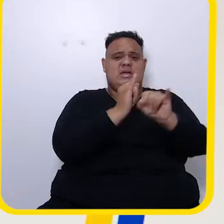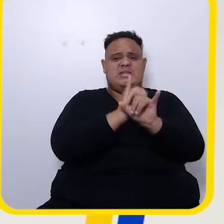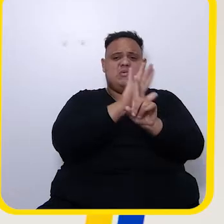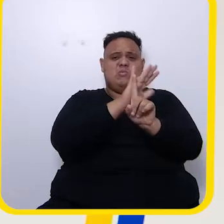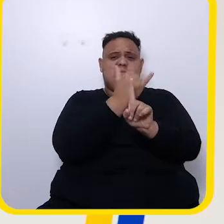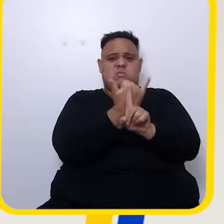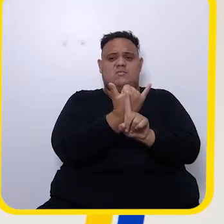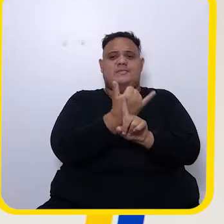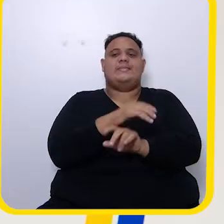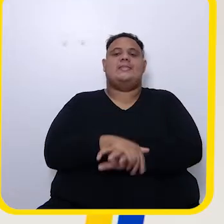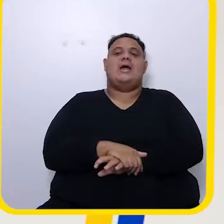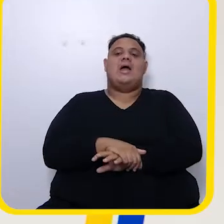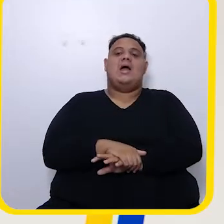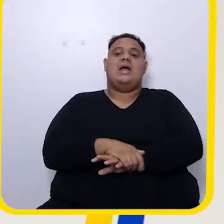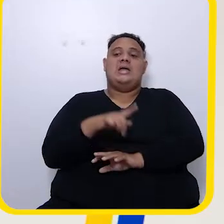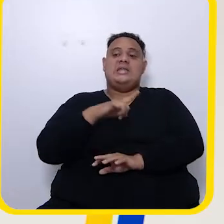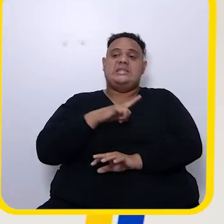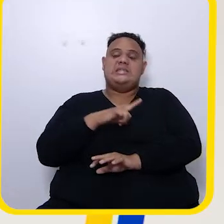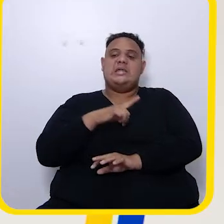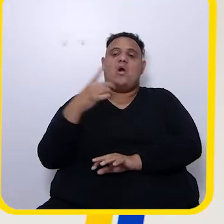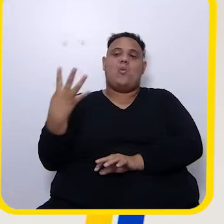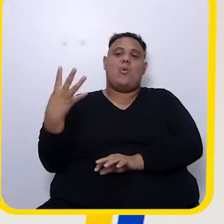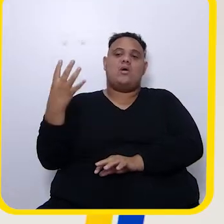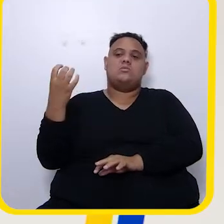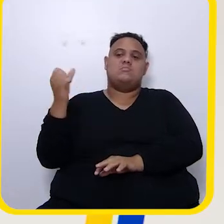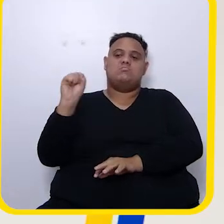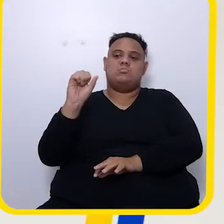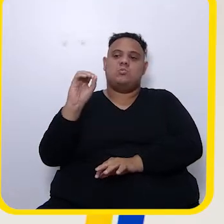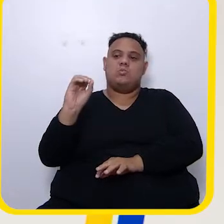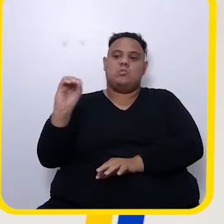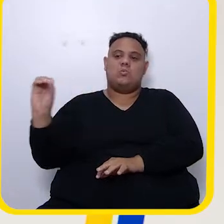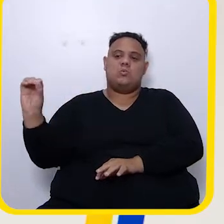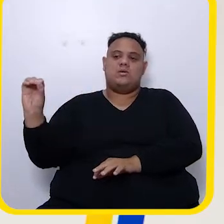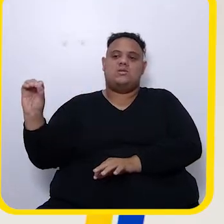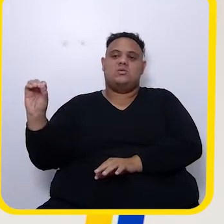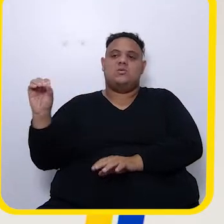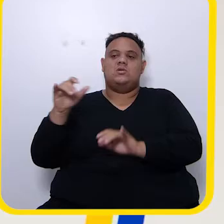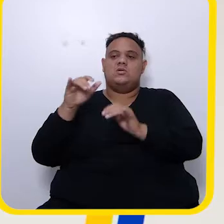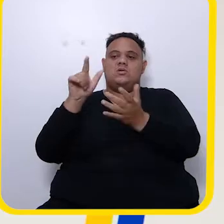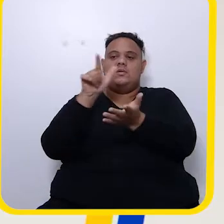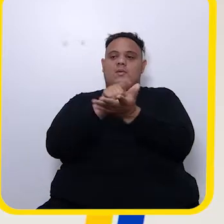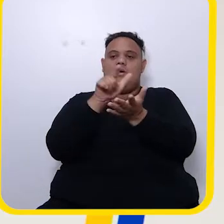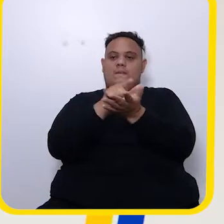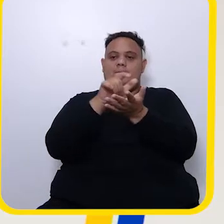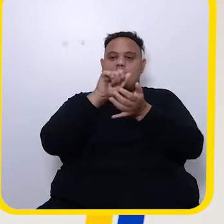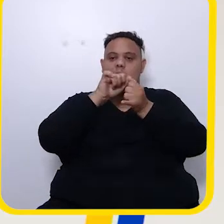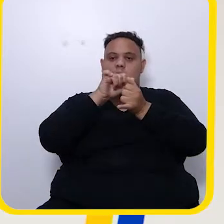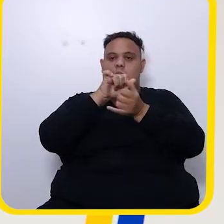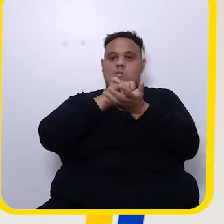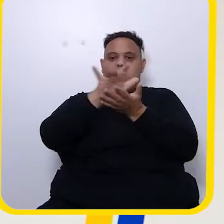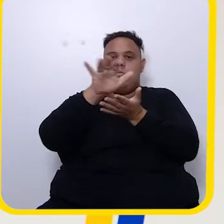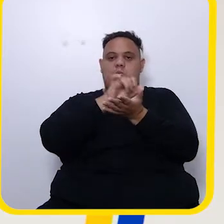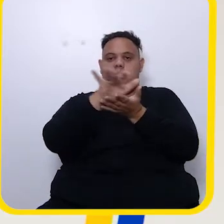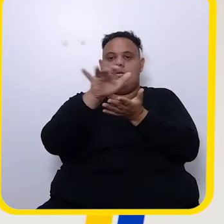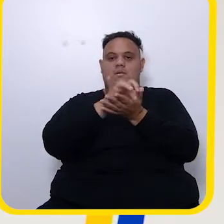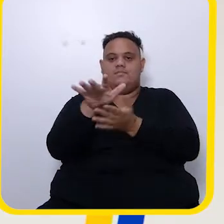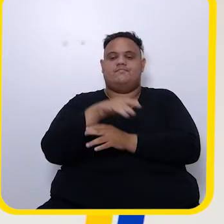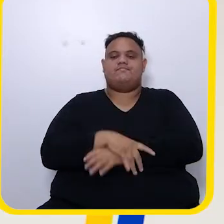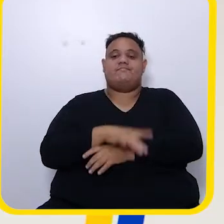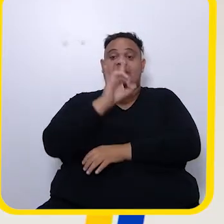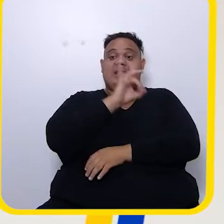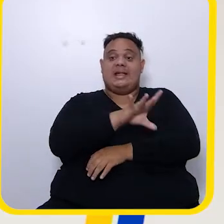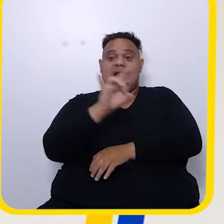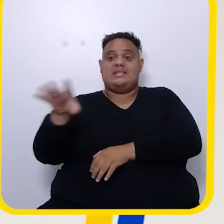Inicialmente, haviam 4.800 panfletos para ser distribuídos e cada aluno